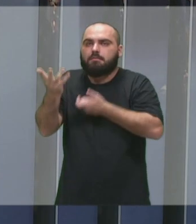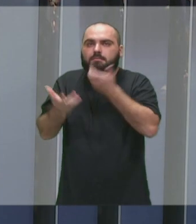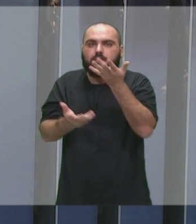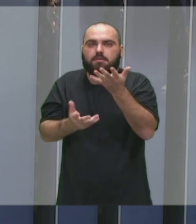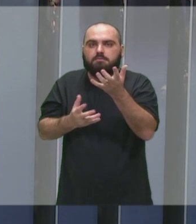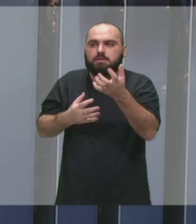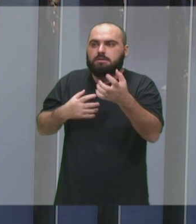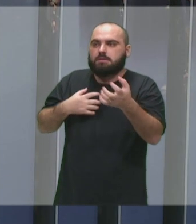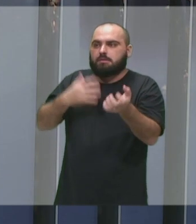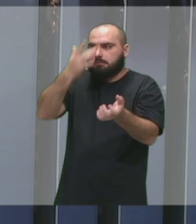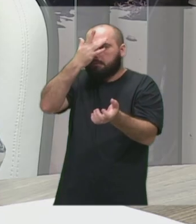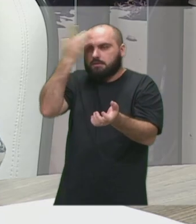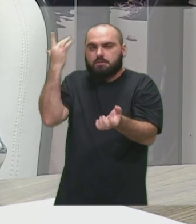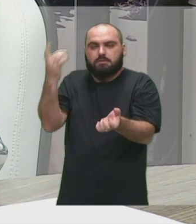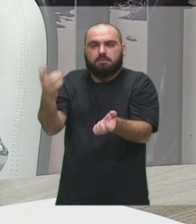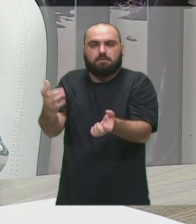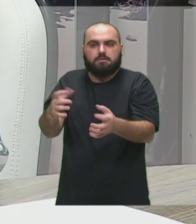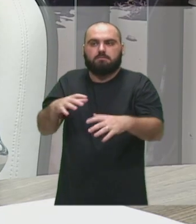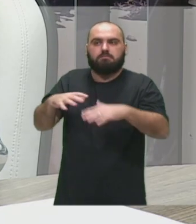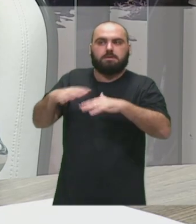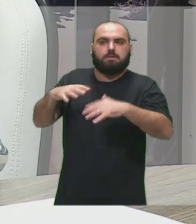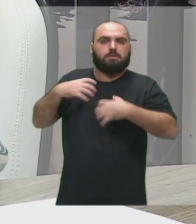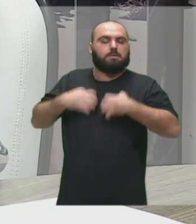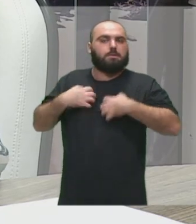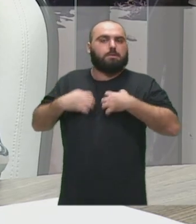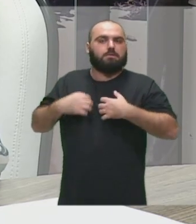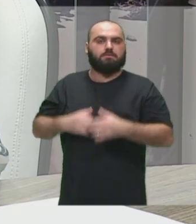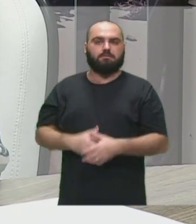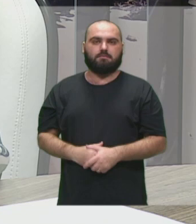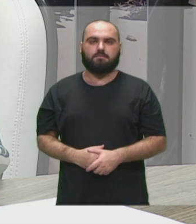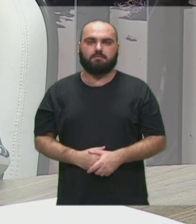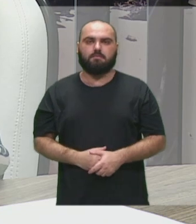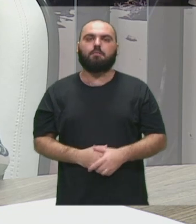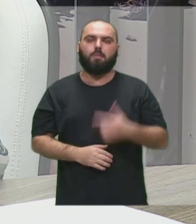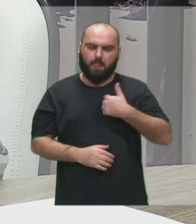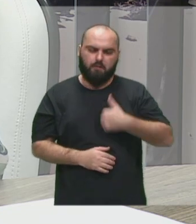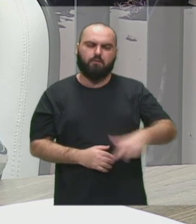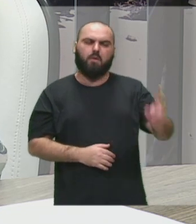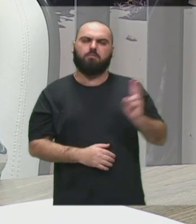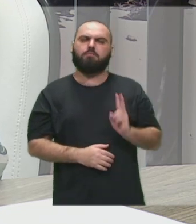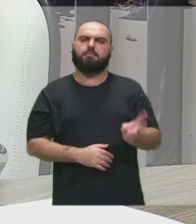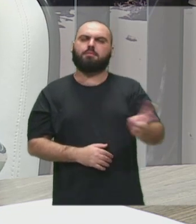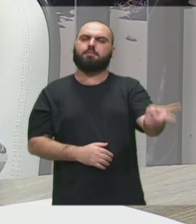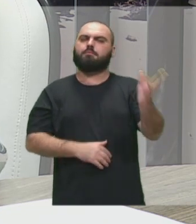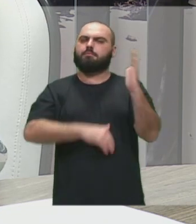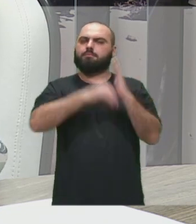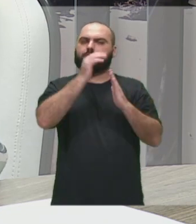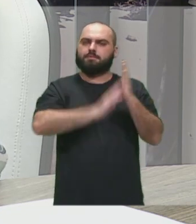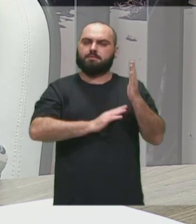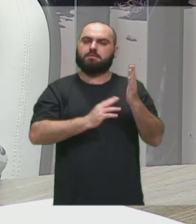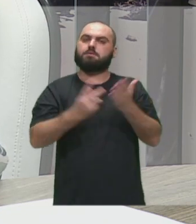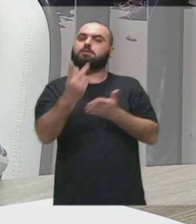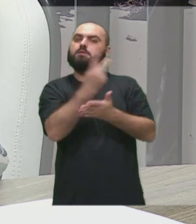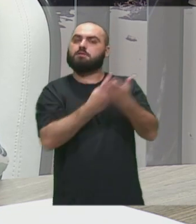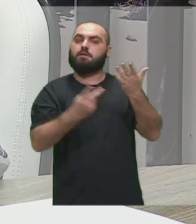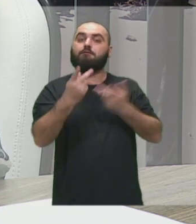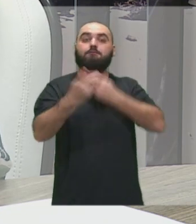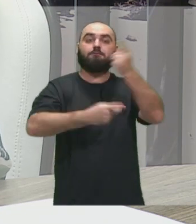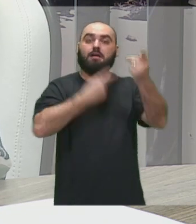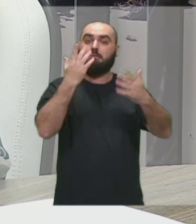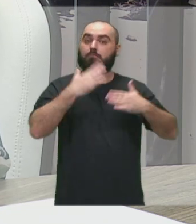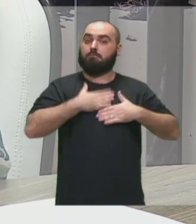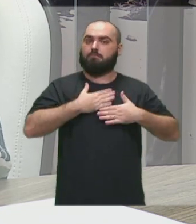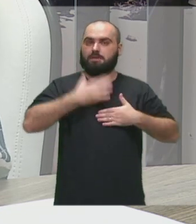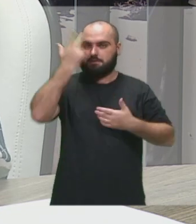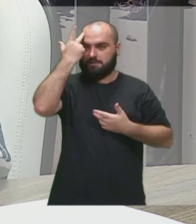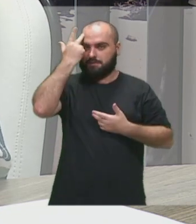emoção delas e faz elas se ver nessa obra. Daí eu vou continuar pintando. Pintei essa obra que fala da minha história. E